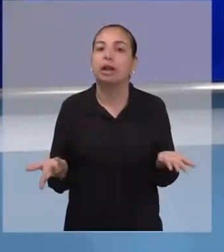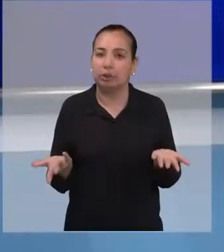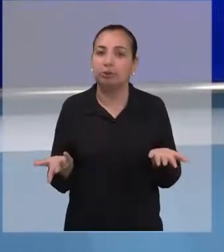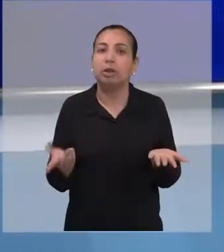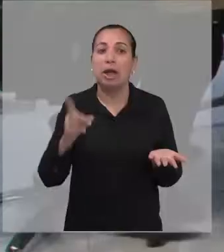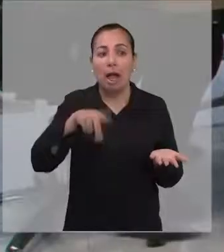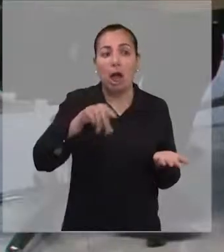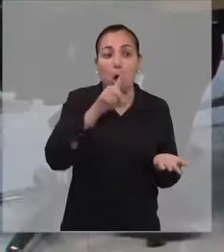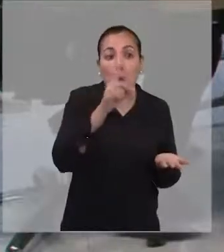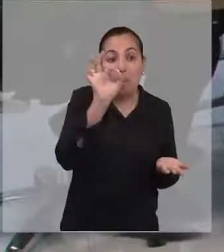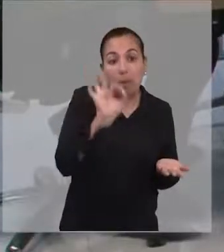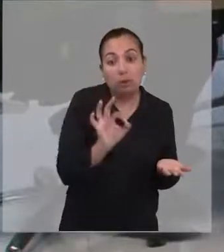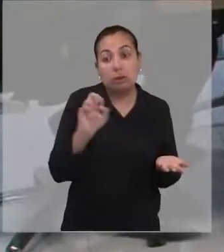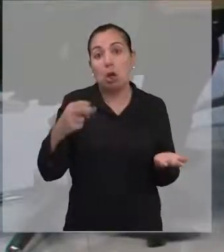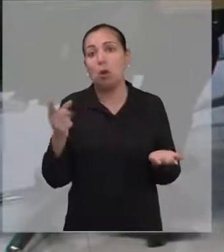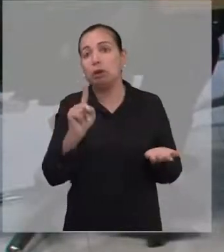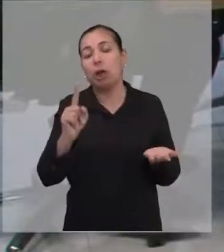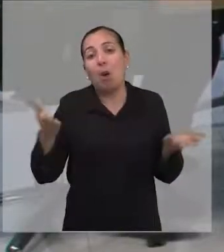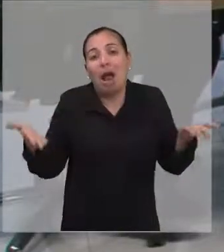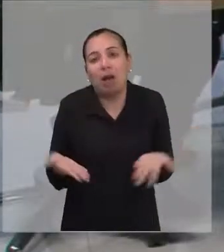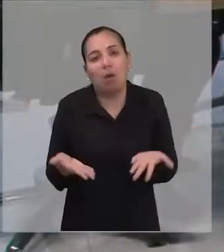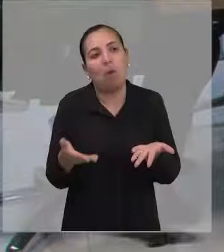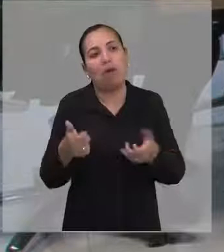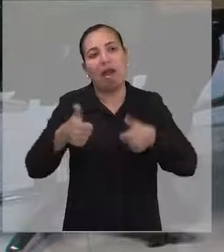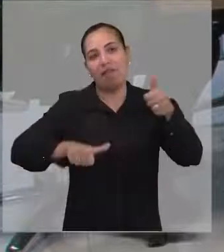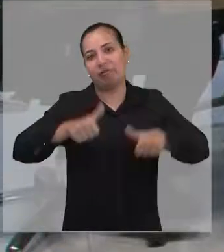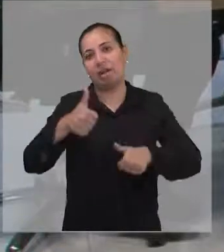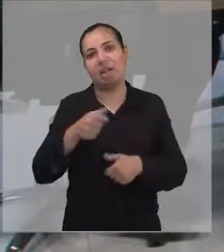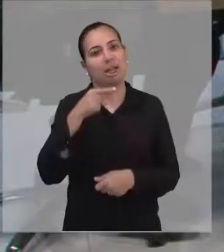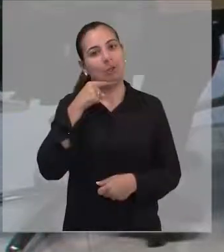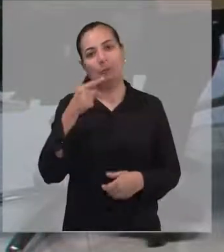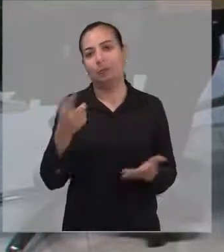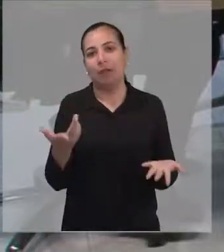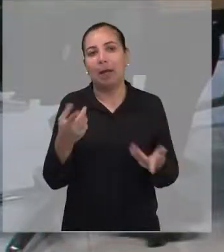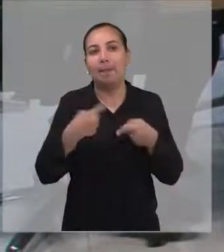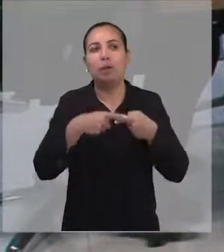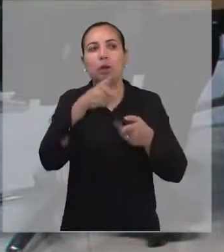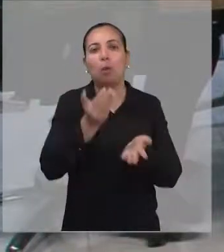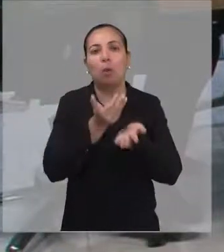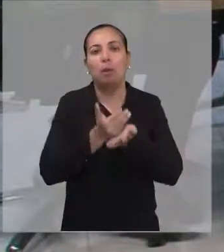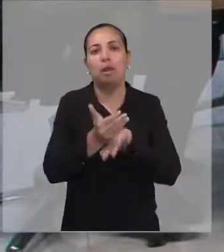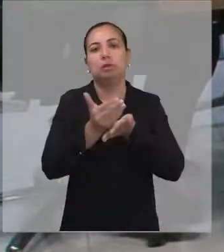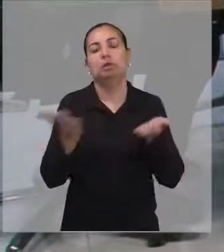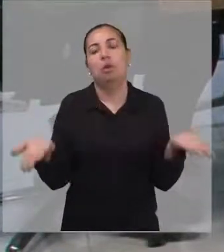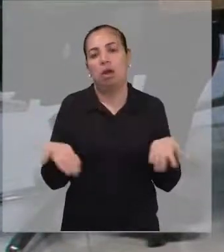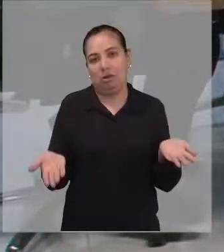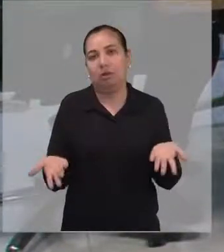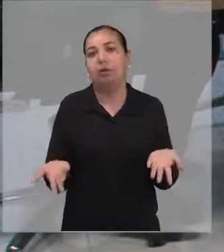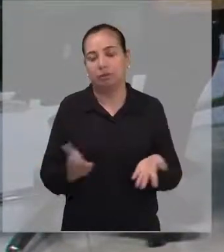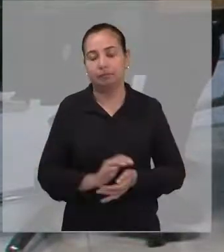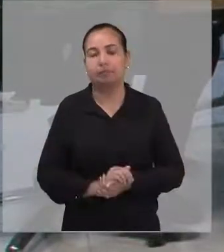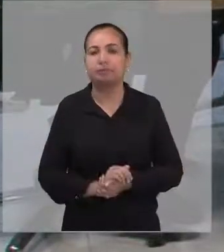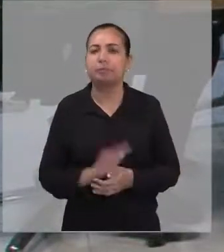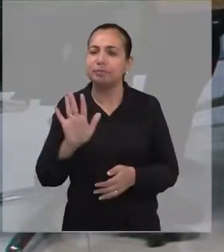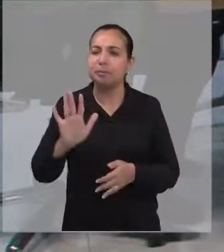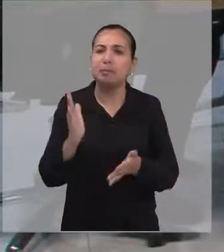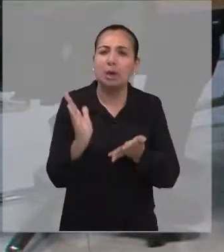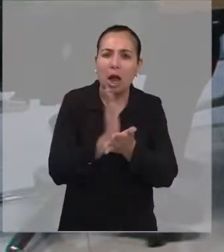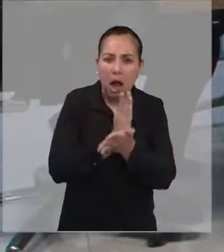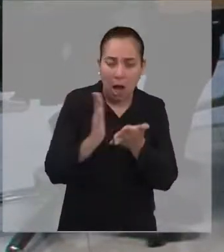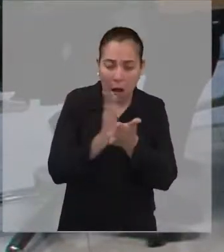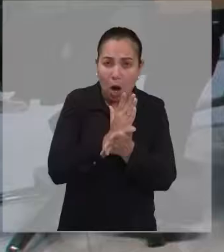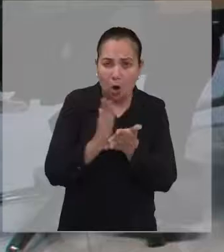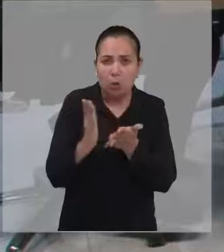é 1%... A dinheiro de hoje. A dinheiro de hoje é bom. No câmbio de hoje. Alguns jornalistas